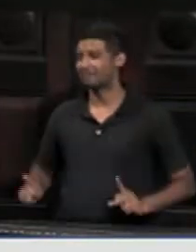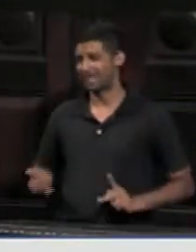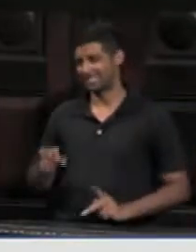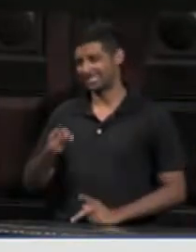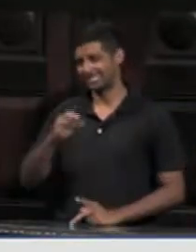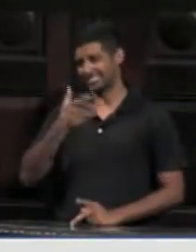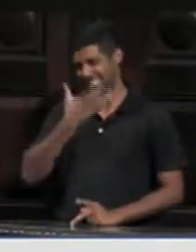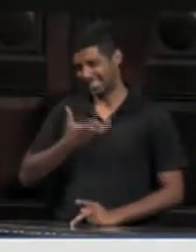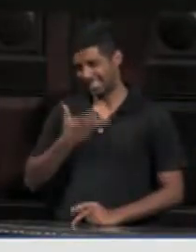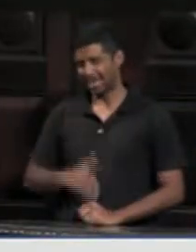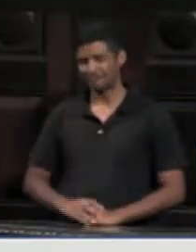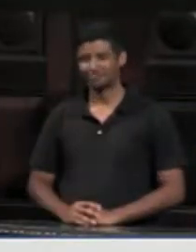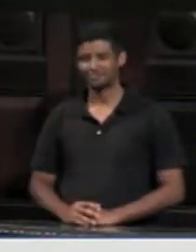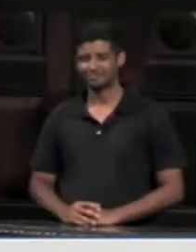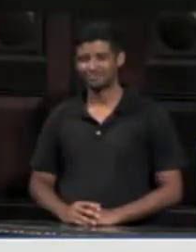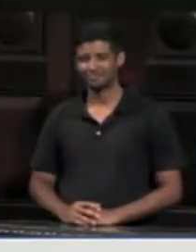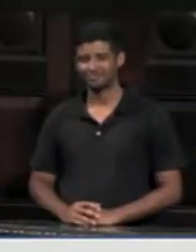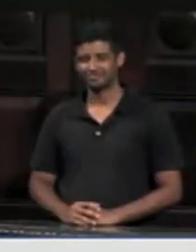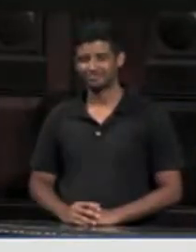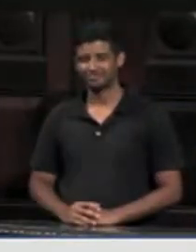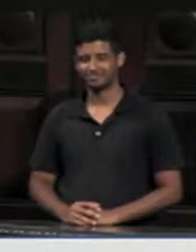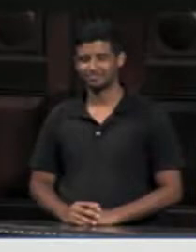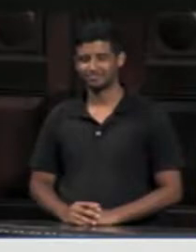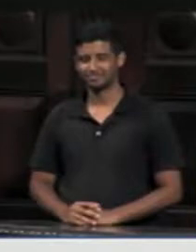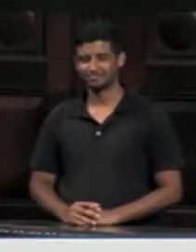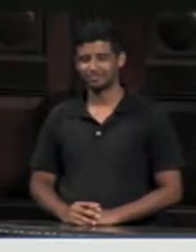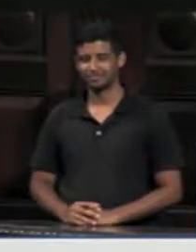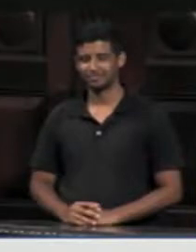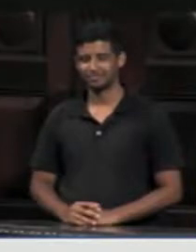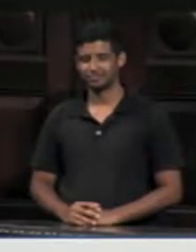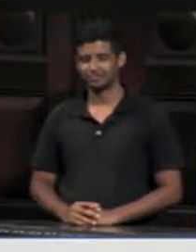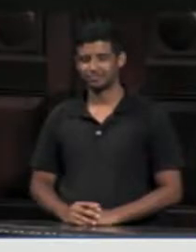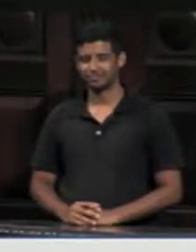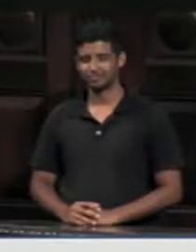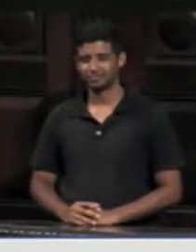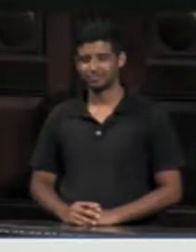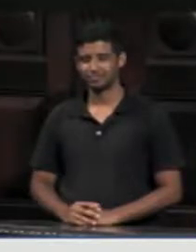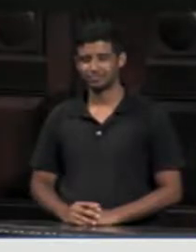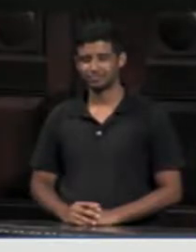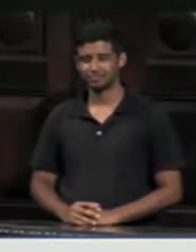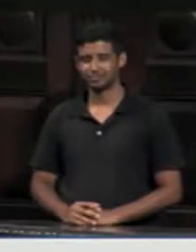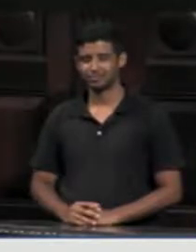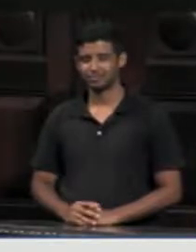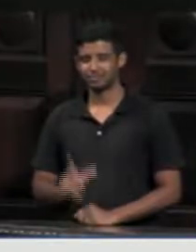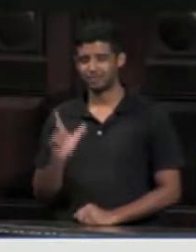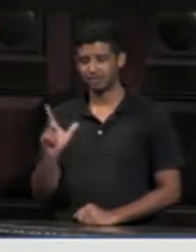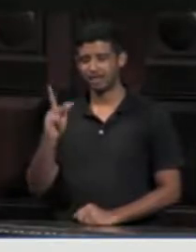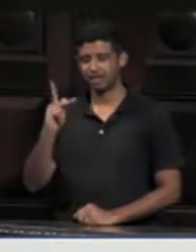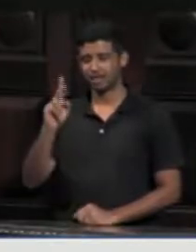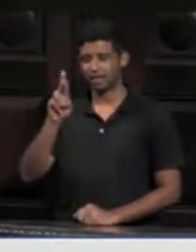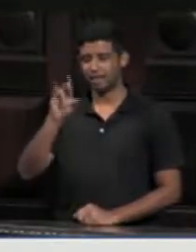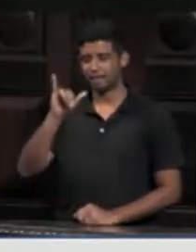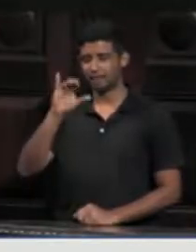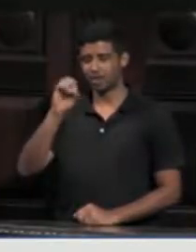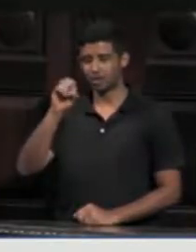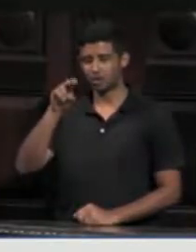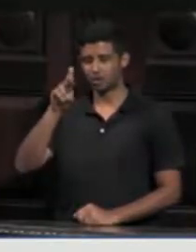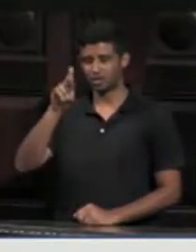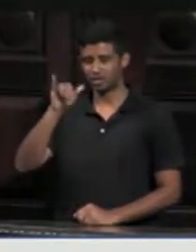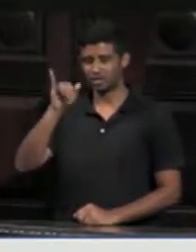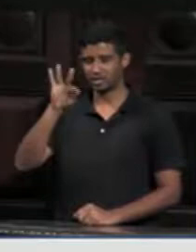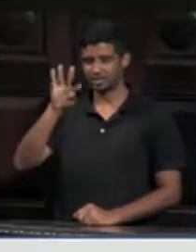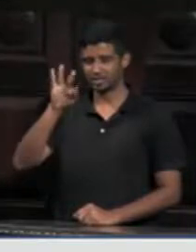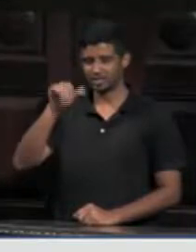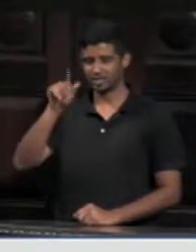de reconhecer que prioritário é sinônimo de nada, em nome da paz de Natal, mas com a